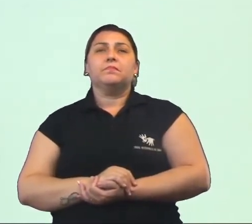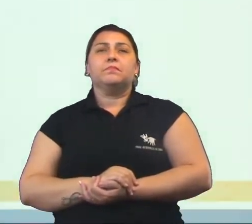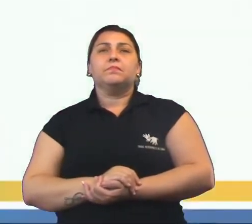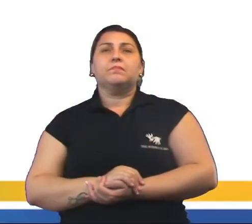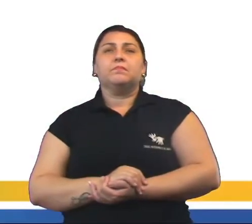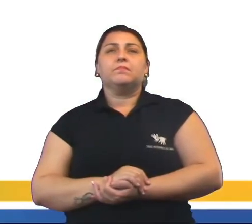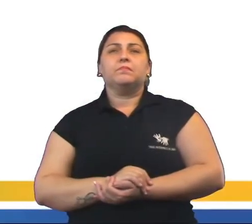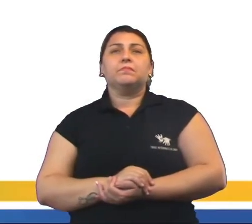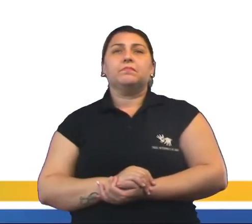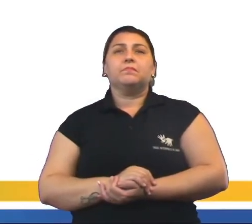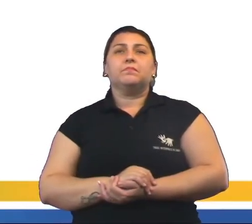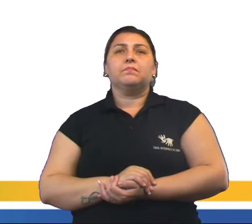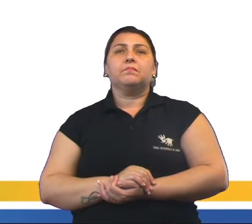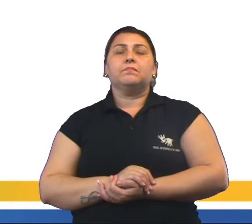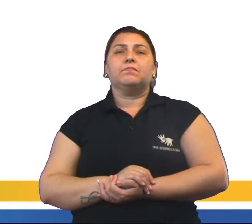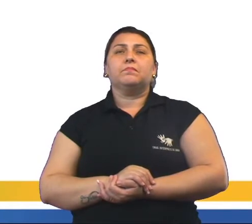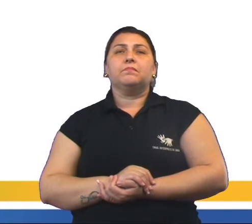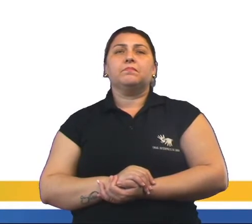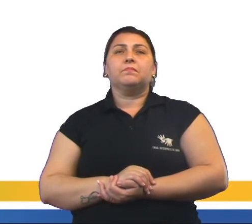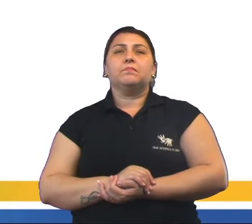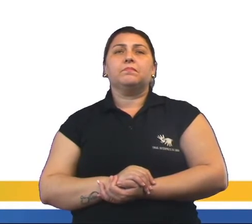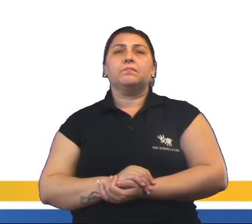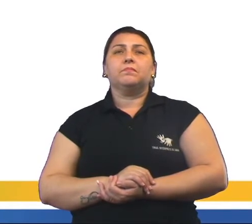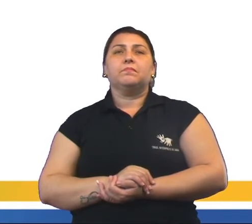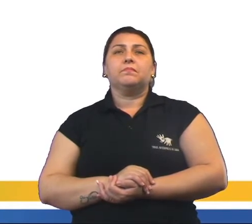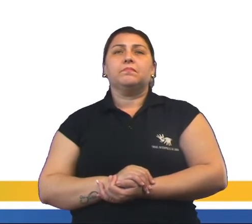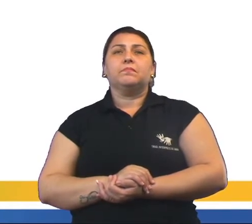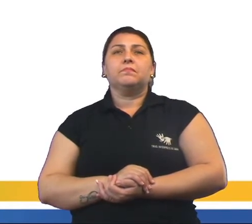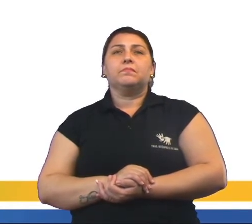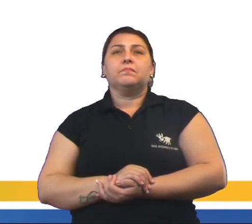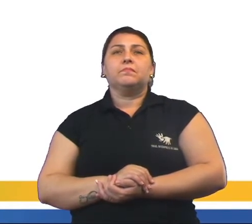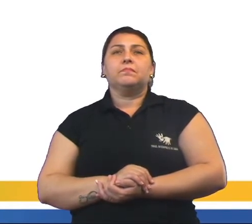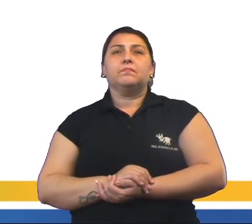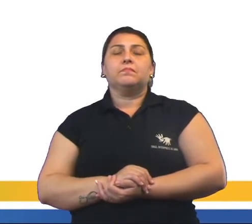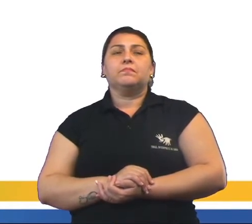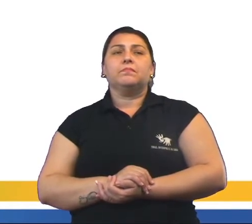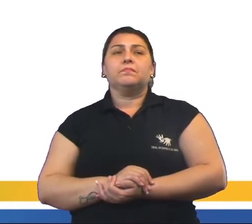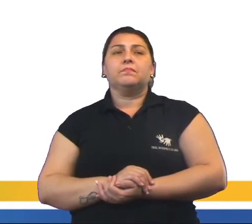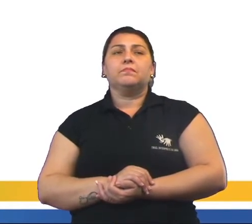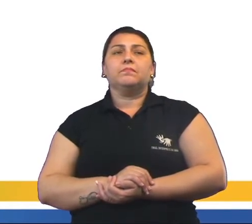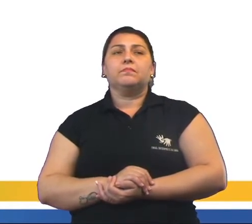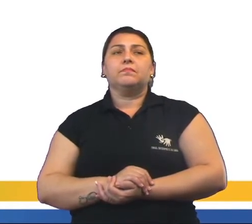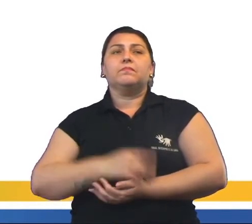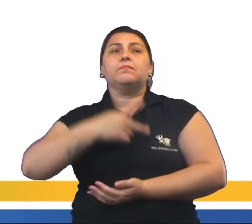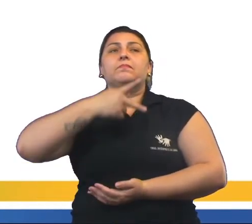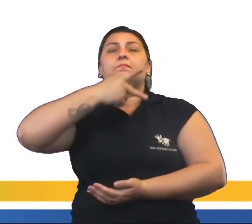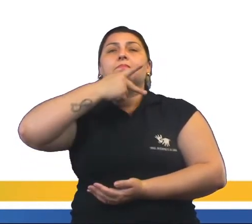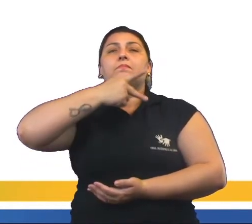Temos também o legado para a filosofia, temos também Platão e Aristóteles.